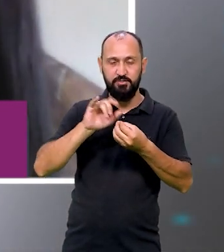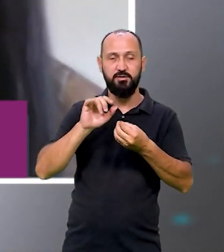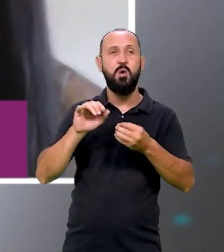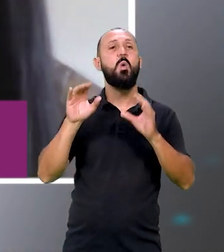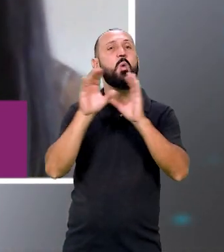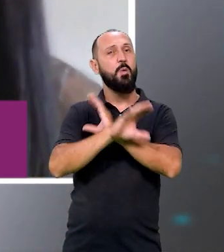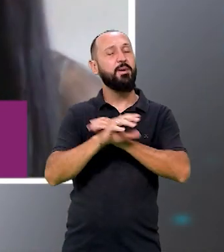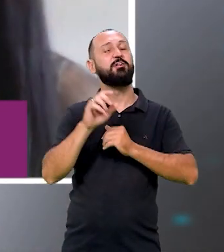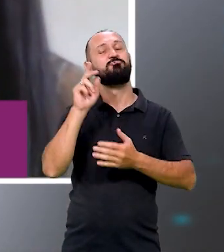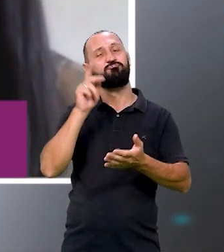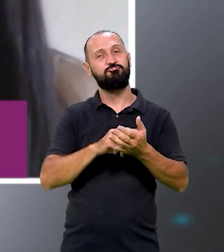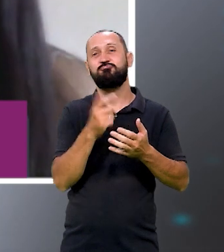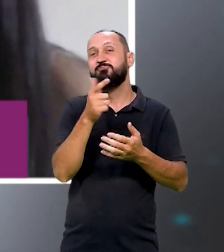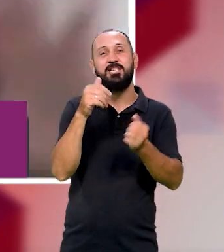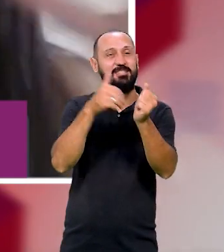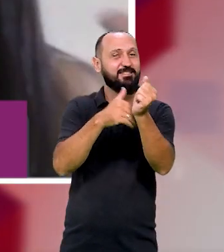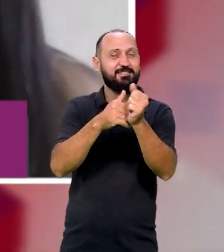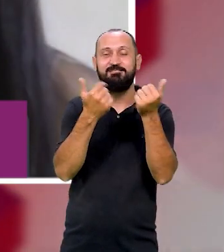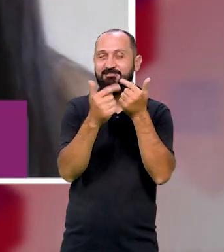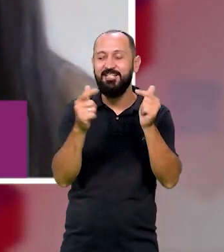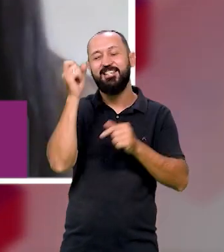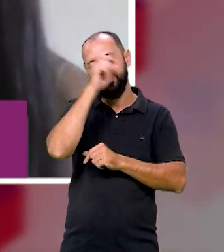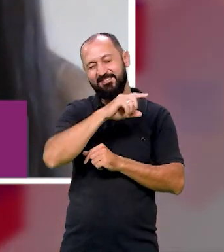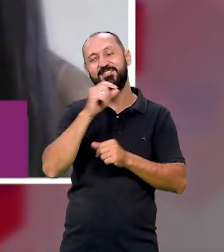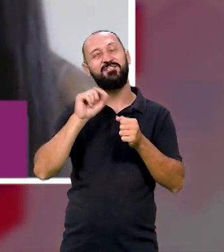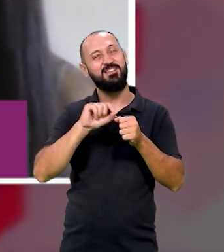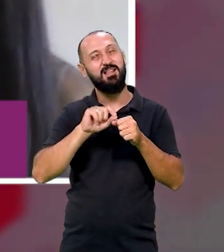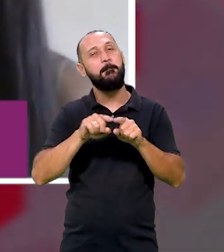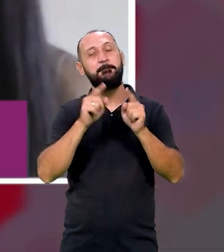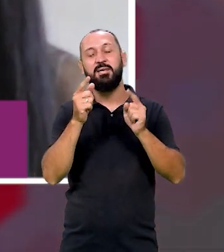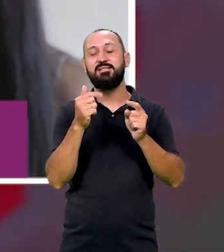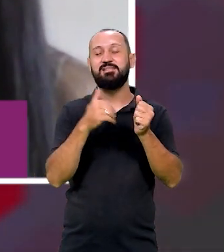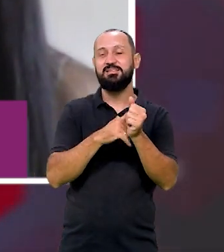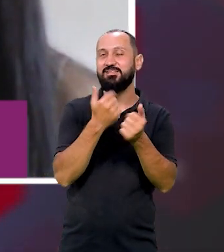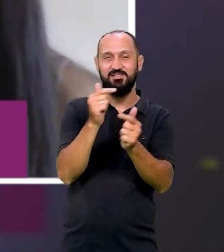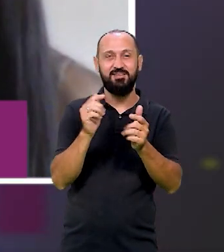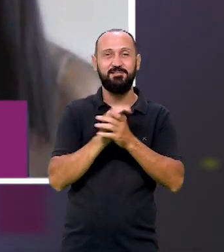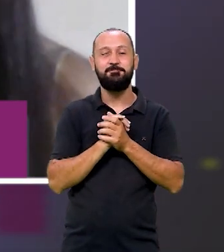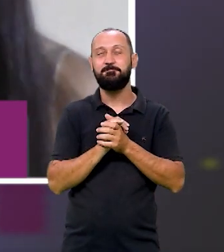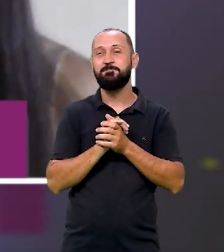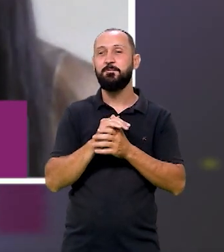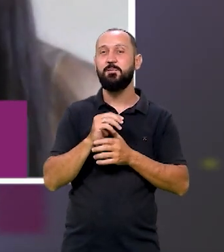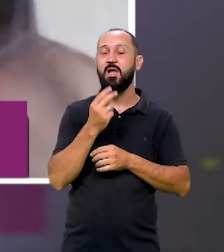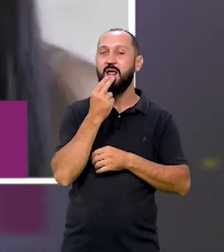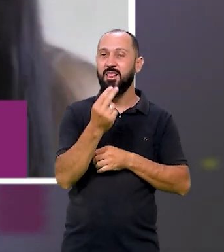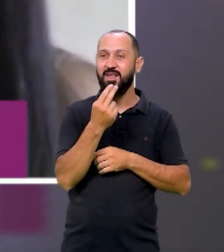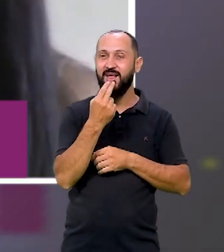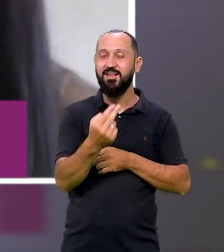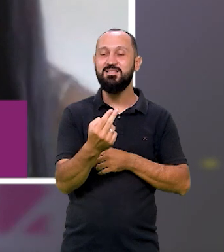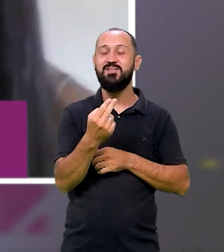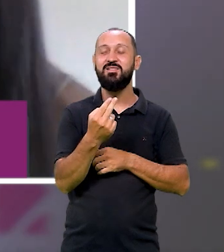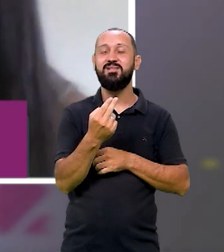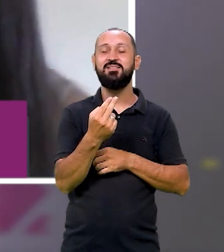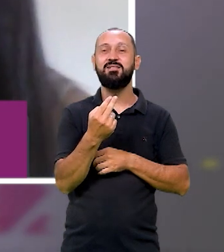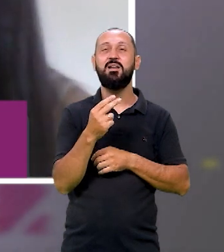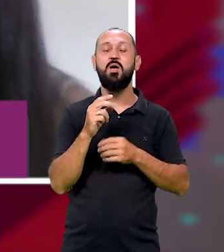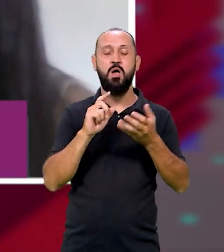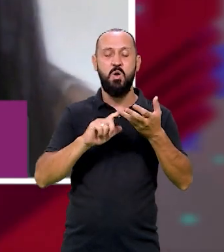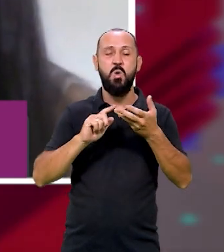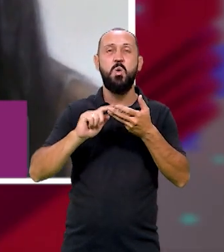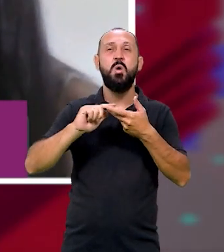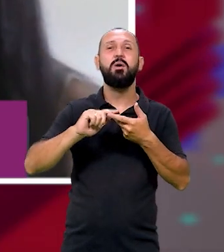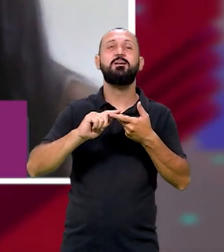resistência à insulina, que é quase um pré-diabetes, pessoas jovens, tá, Lívia? E não sabe, não tem essa. Por isso que, assim, é